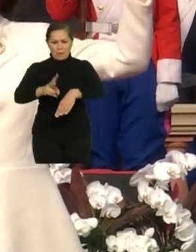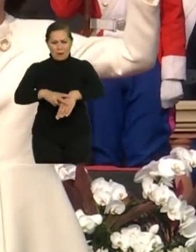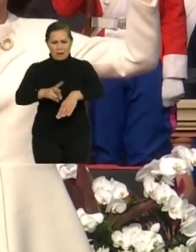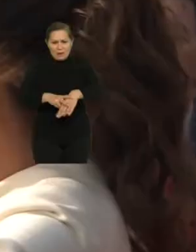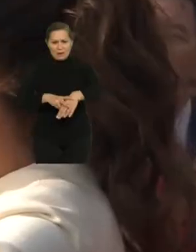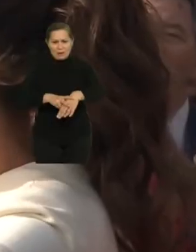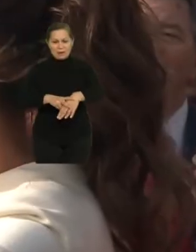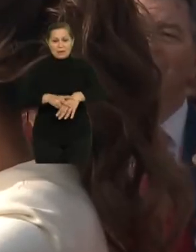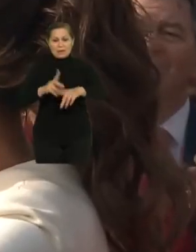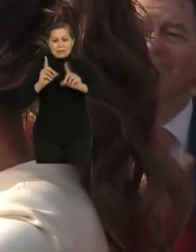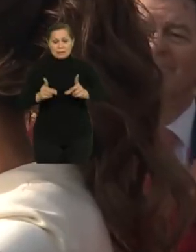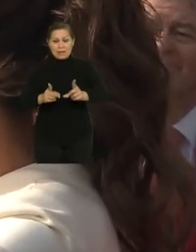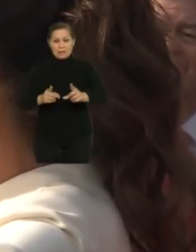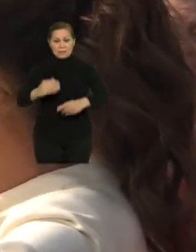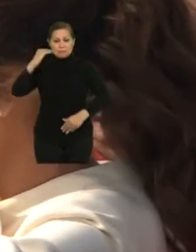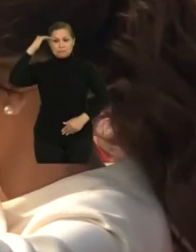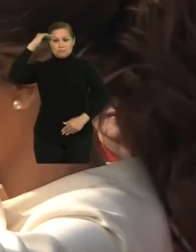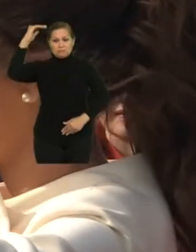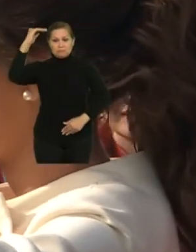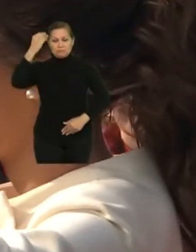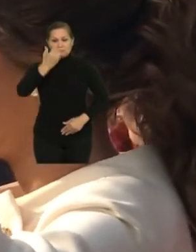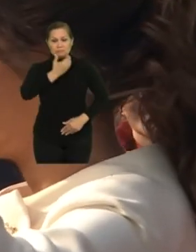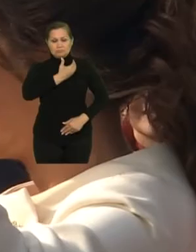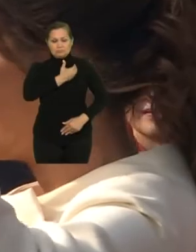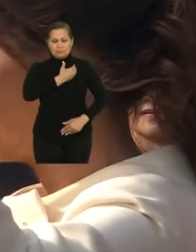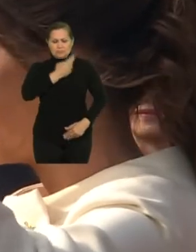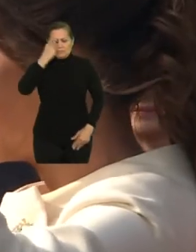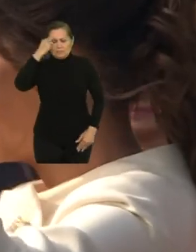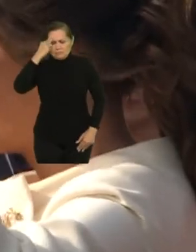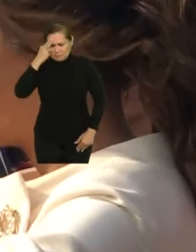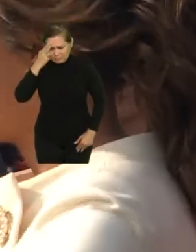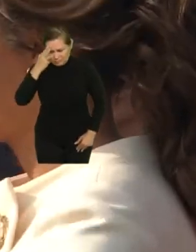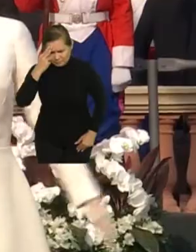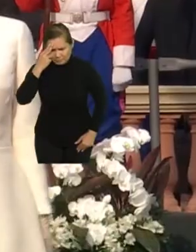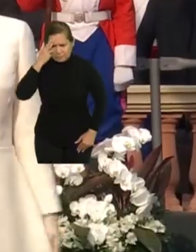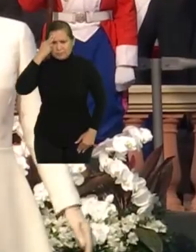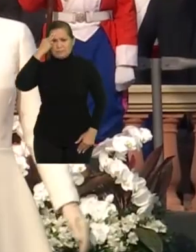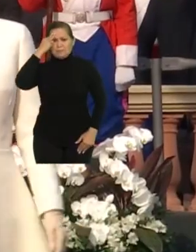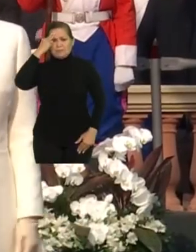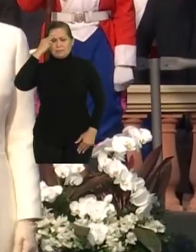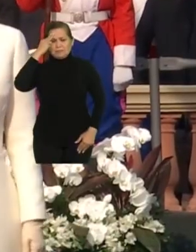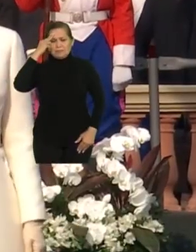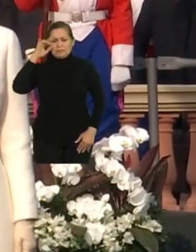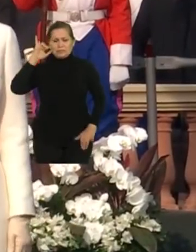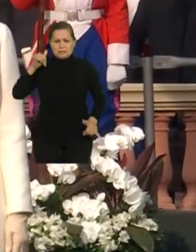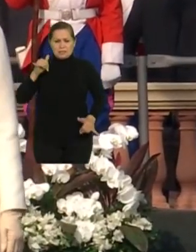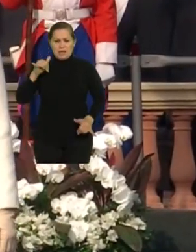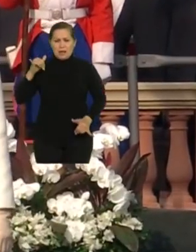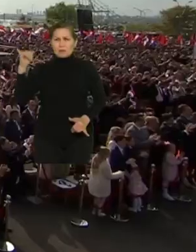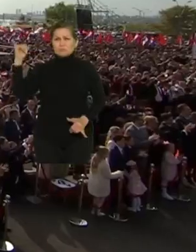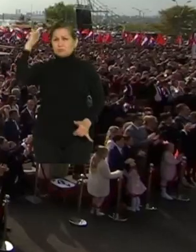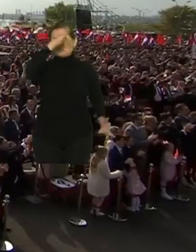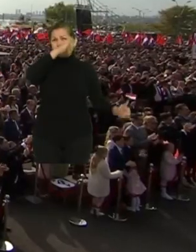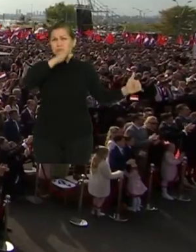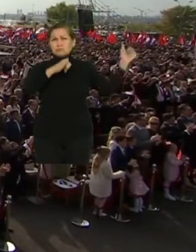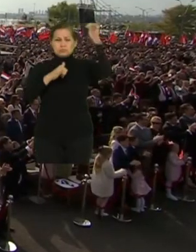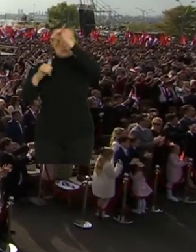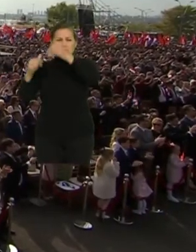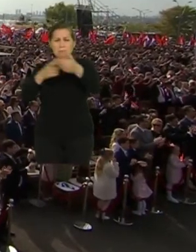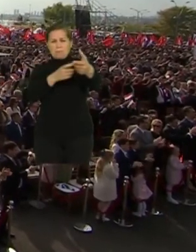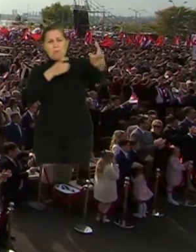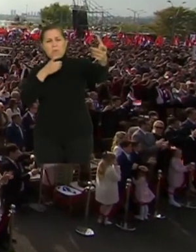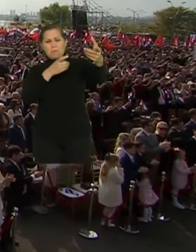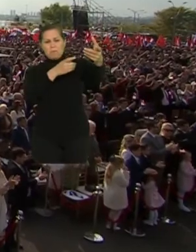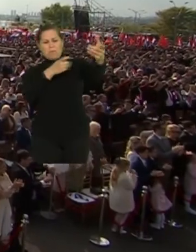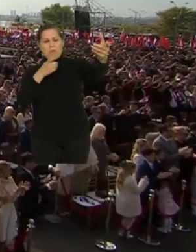na TV NBR todas as informações sobre essa cerimônia de posse do presidente Mário Benítez. O presidente Michel Temer